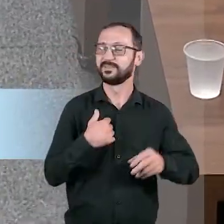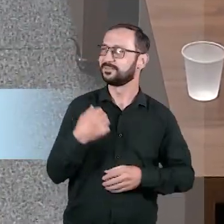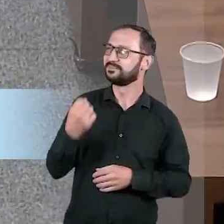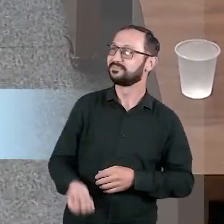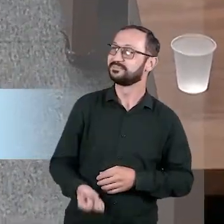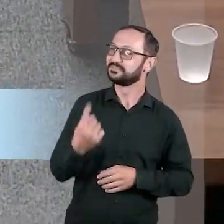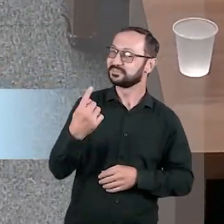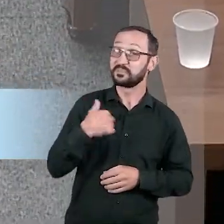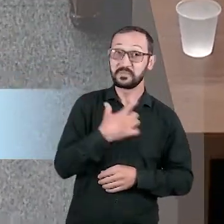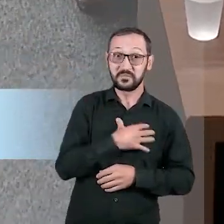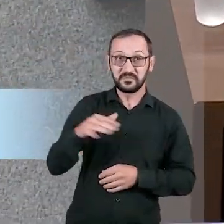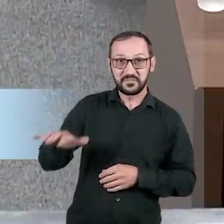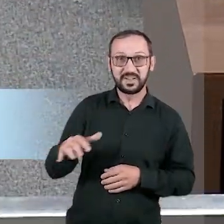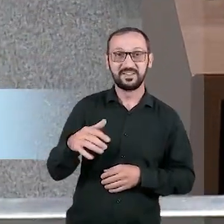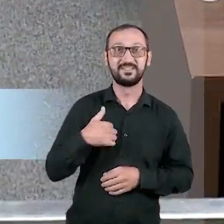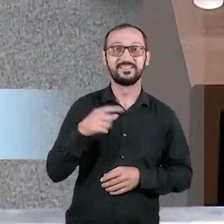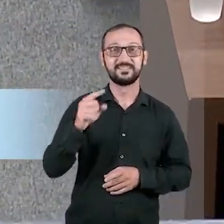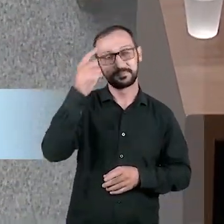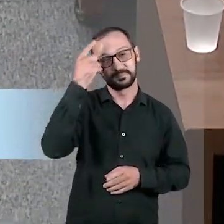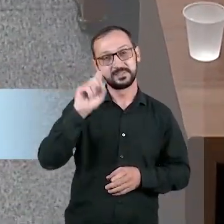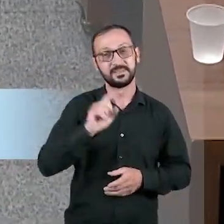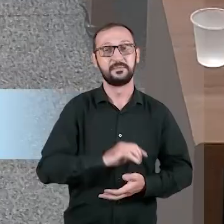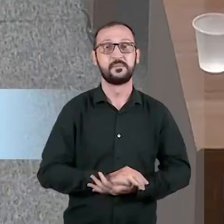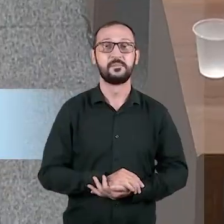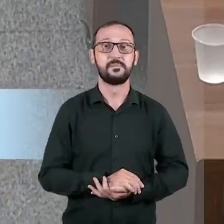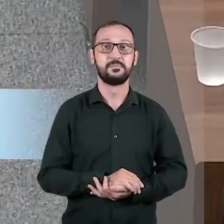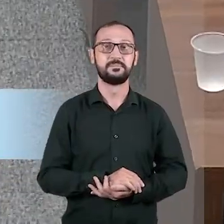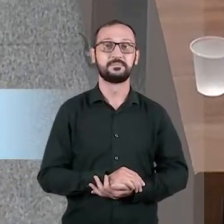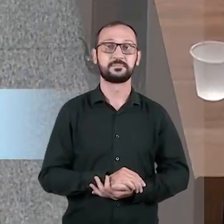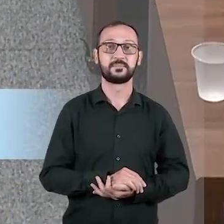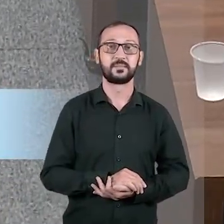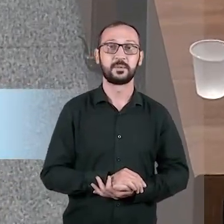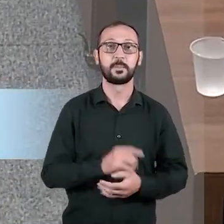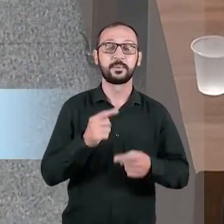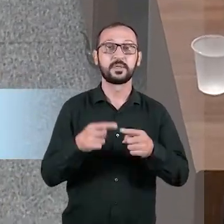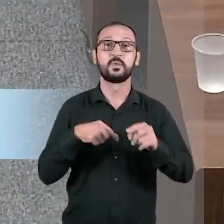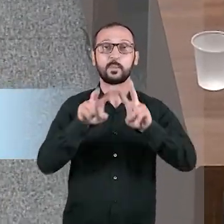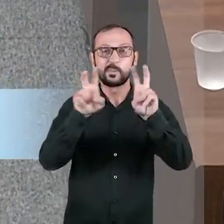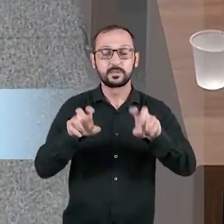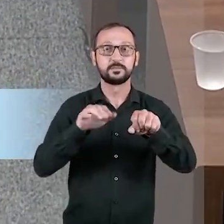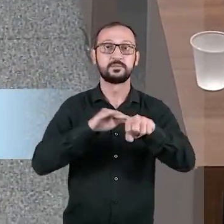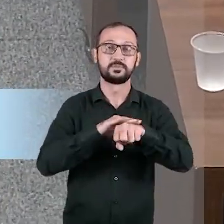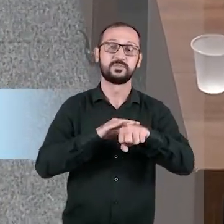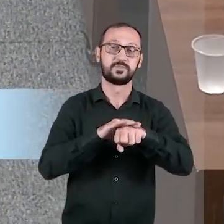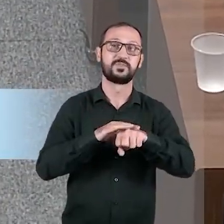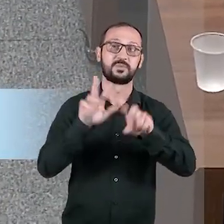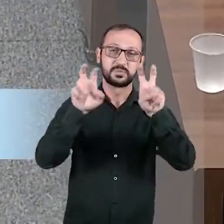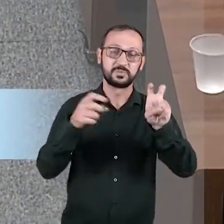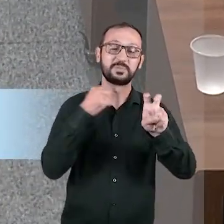morte. Aí eu falei, puxa, nem eu tinha ideia da dimensão, entende? Porque a gente conversa sobre